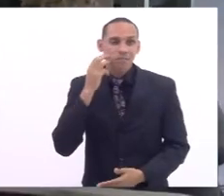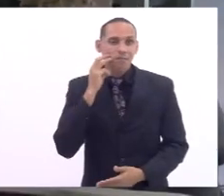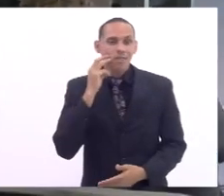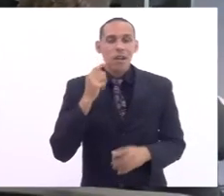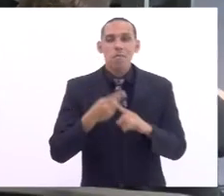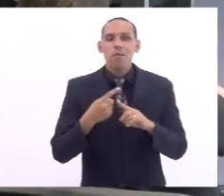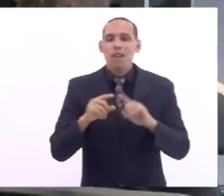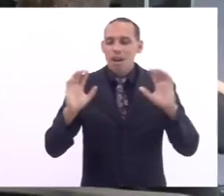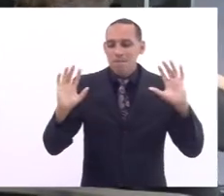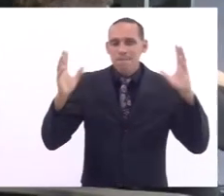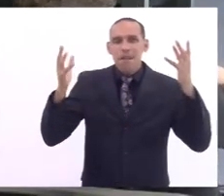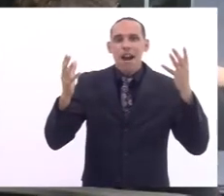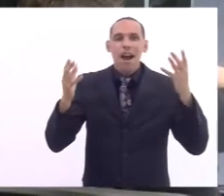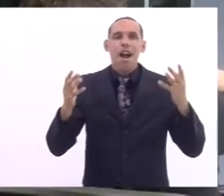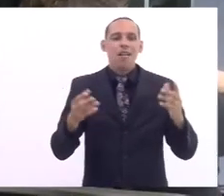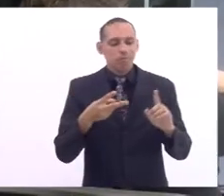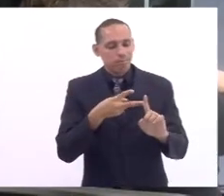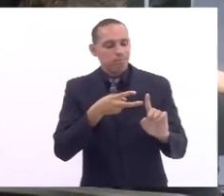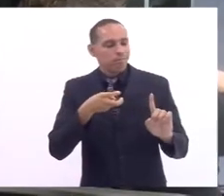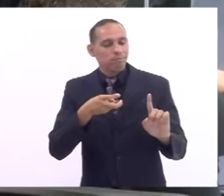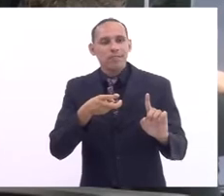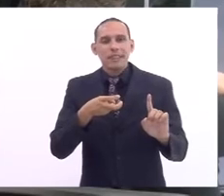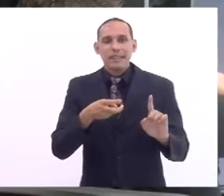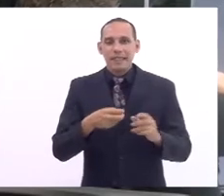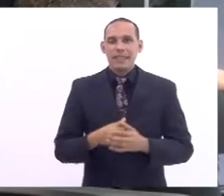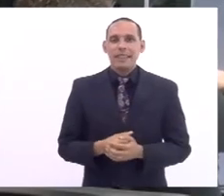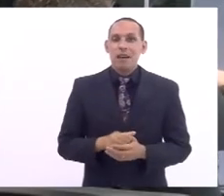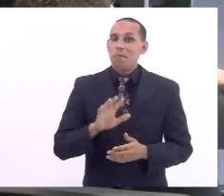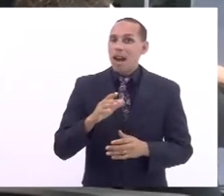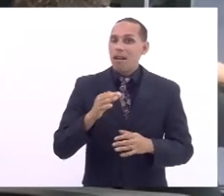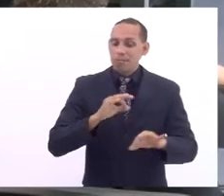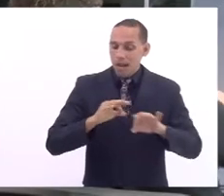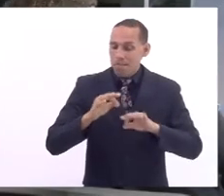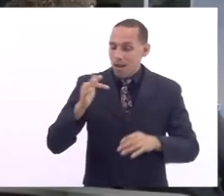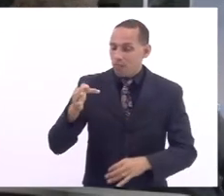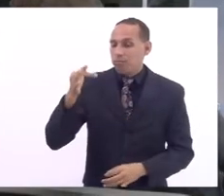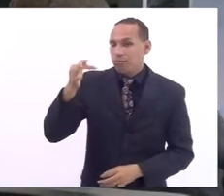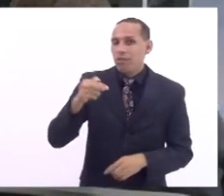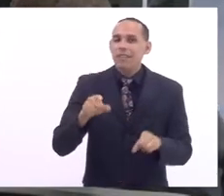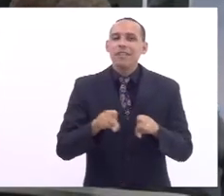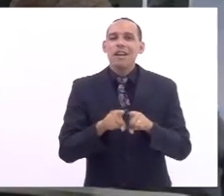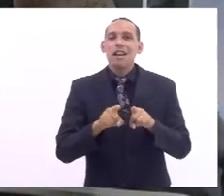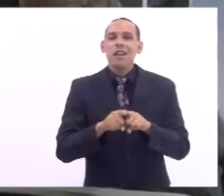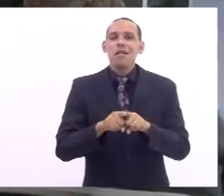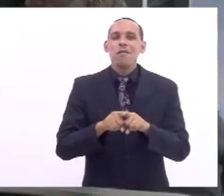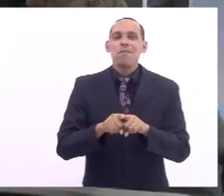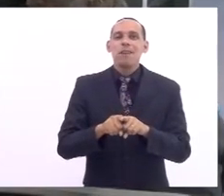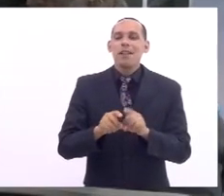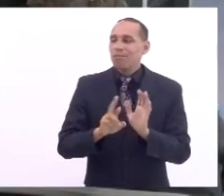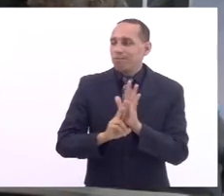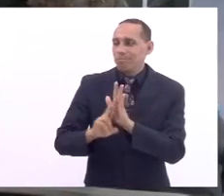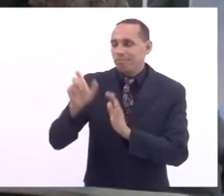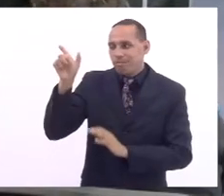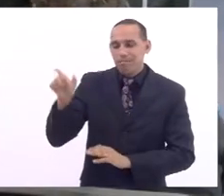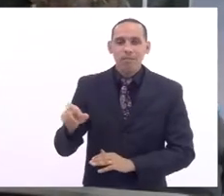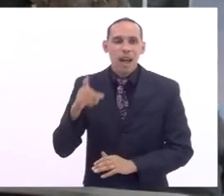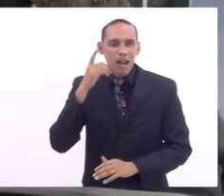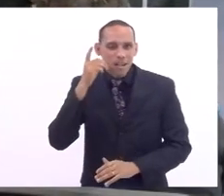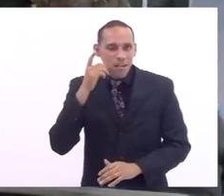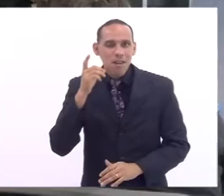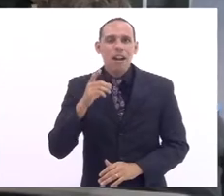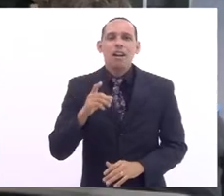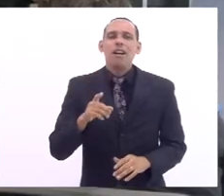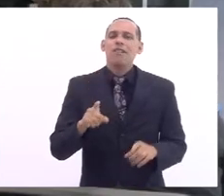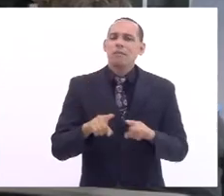Esse reconhecimento né E se preparando também para o futuro e nome do valdec também quero agradecer que todos os parlamentares que já